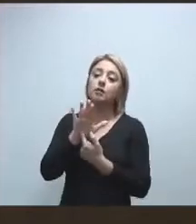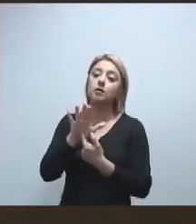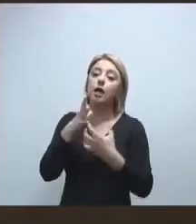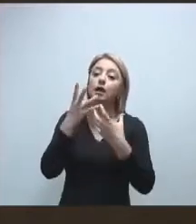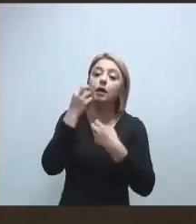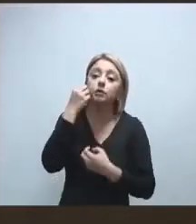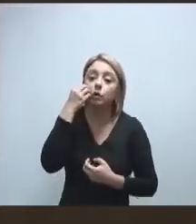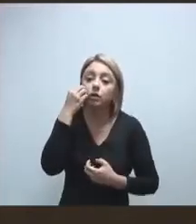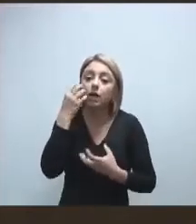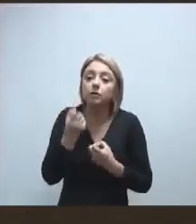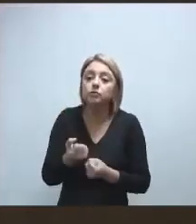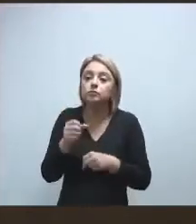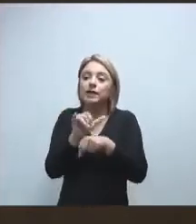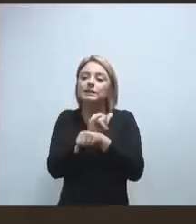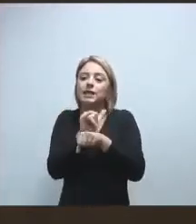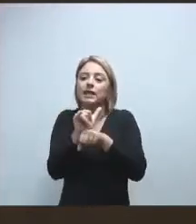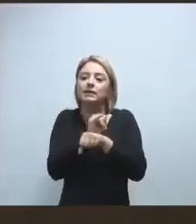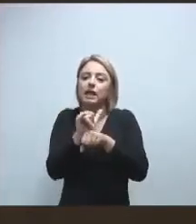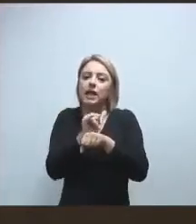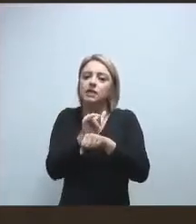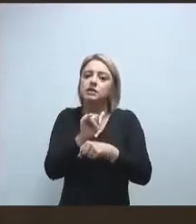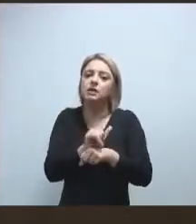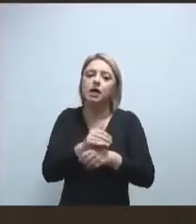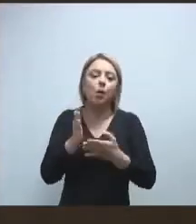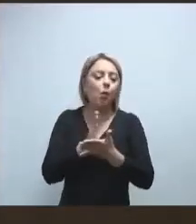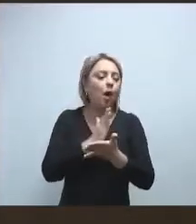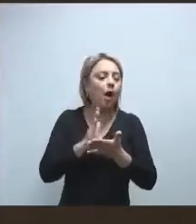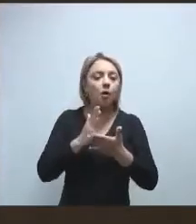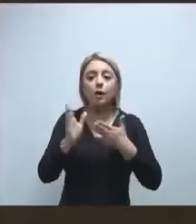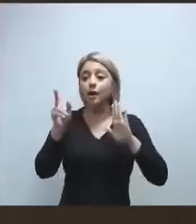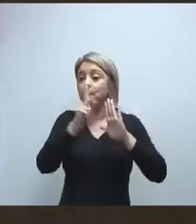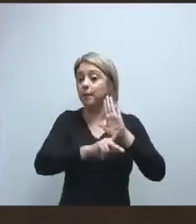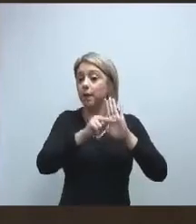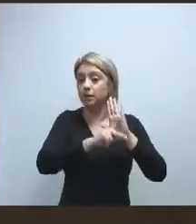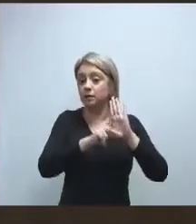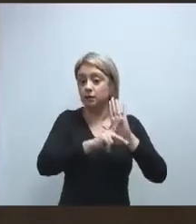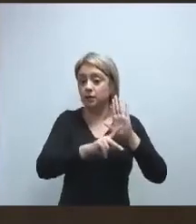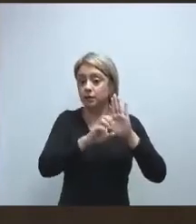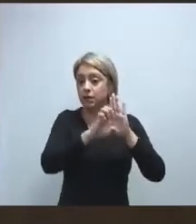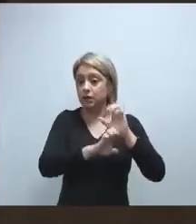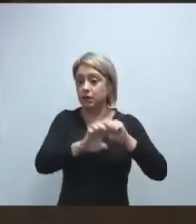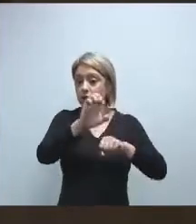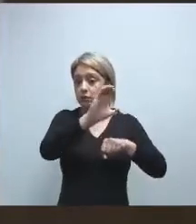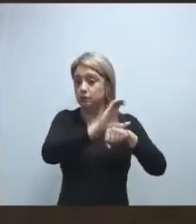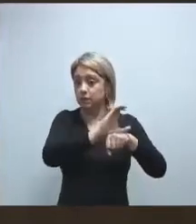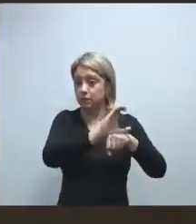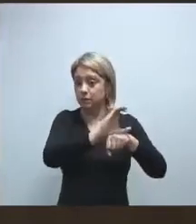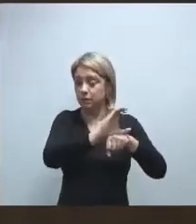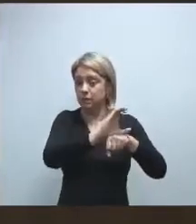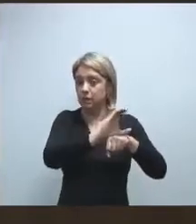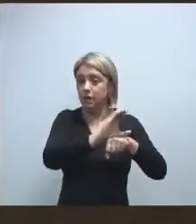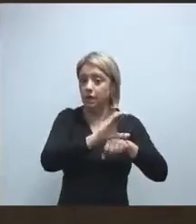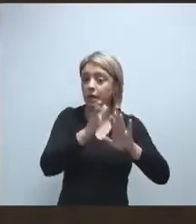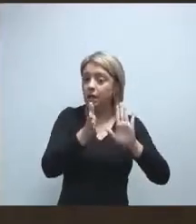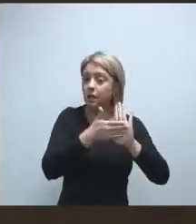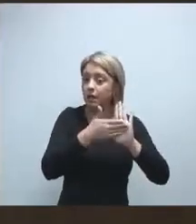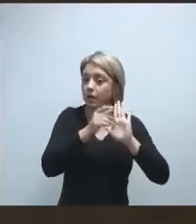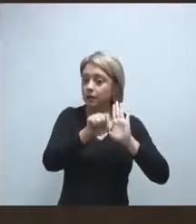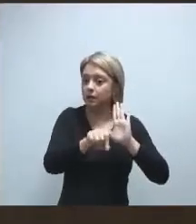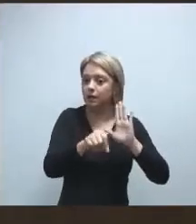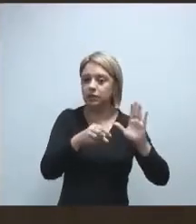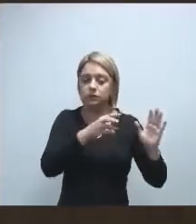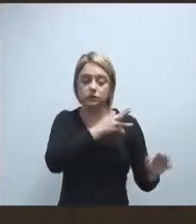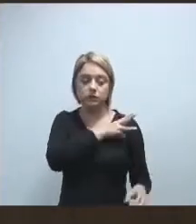adotamos uma estratégia que era assim em qualquer projeto de emenda à constituição que tratasse de